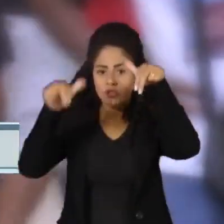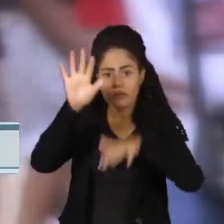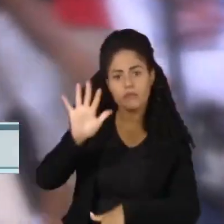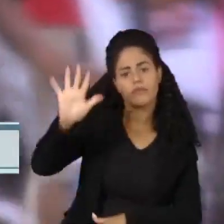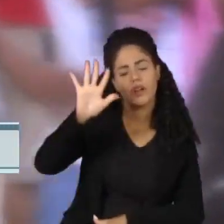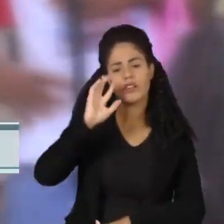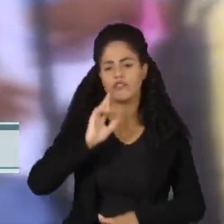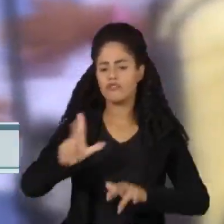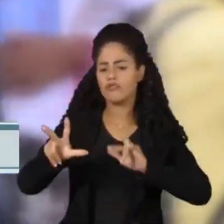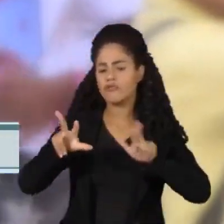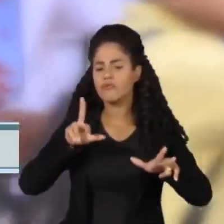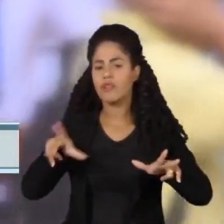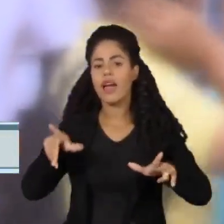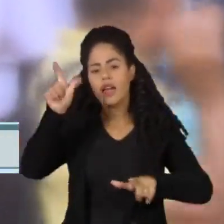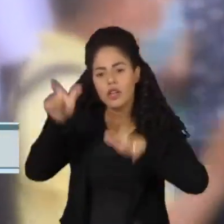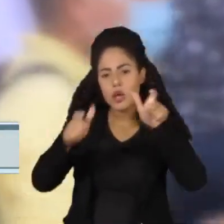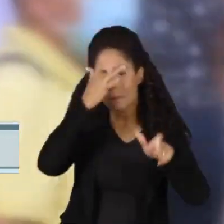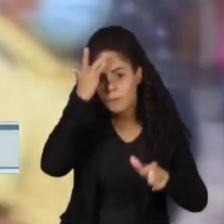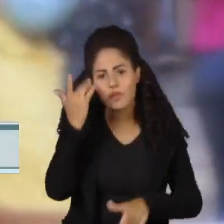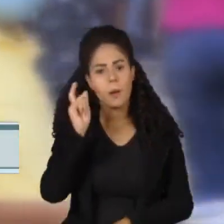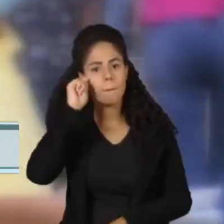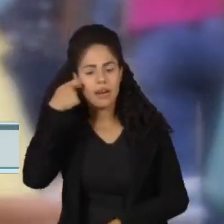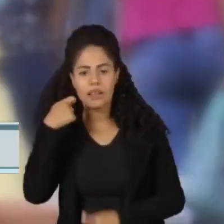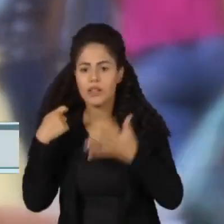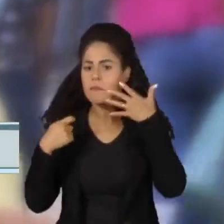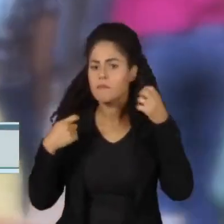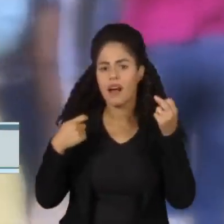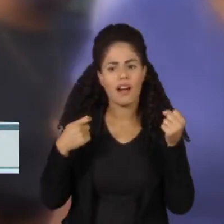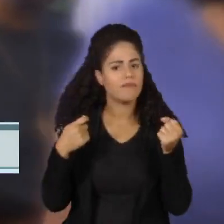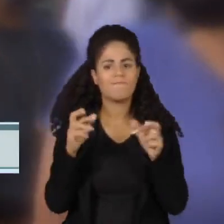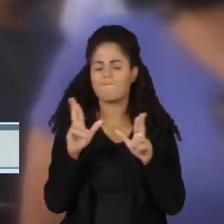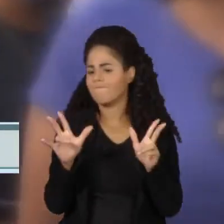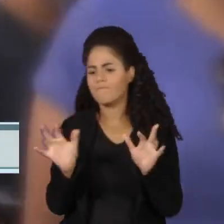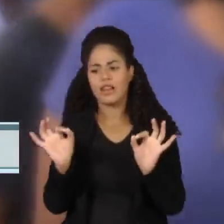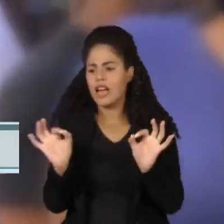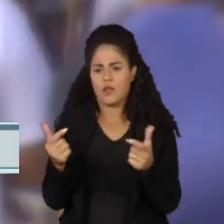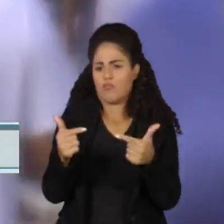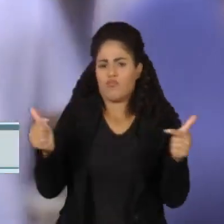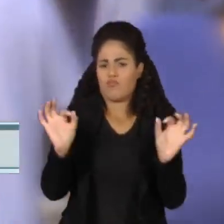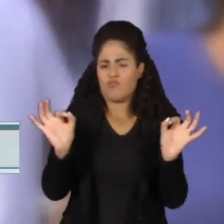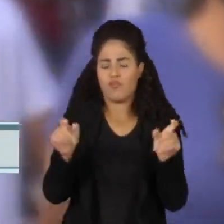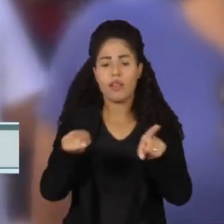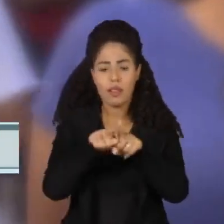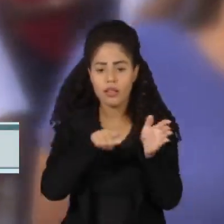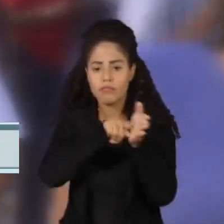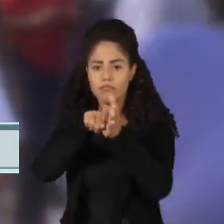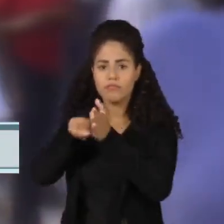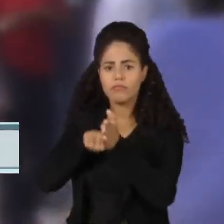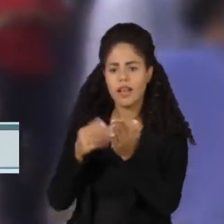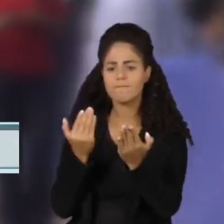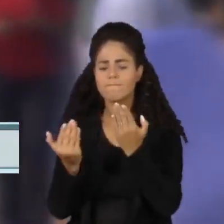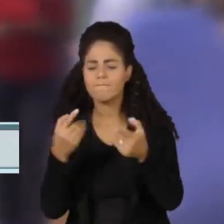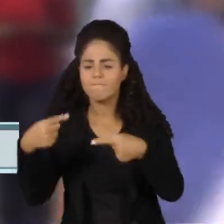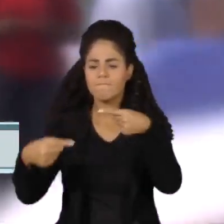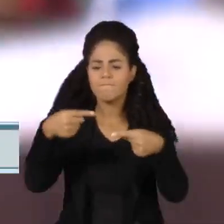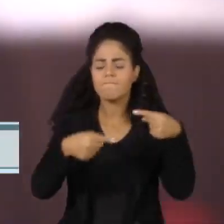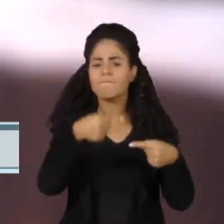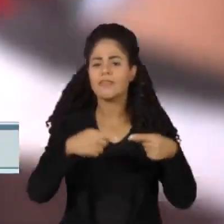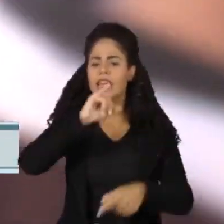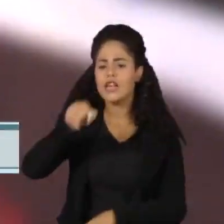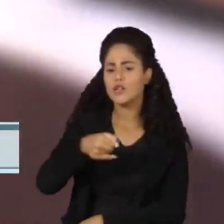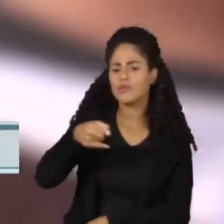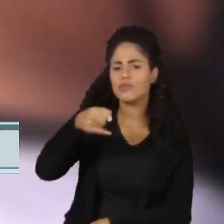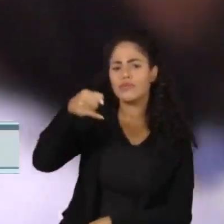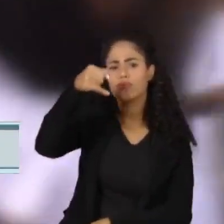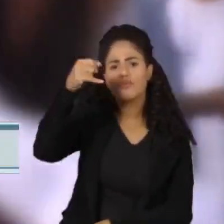a diferença entre negros e brancos é quase inexistente. Para as pesquisadoras, debater os impactos dos juros altos